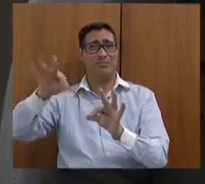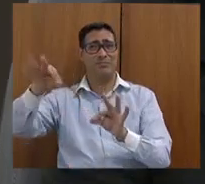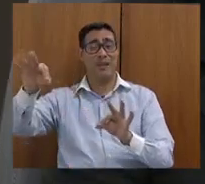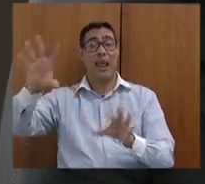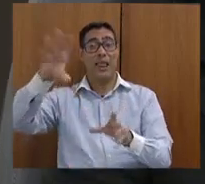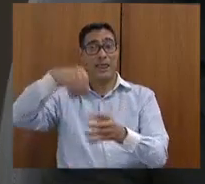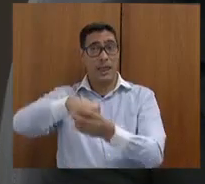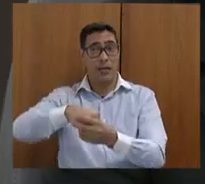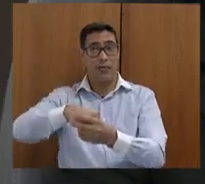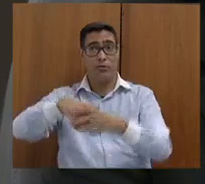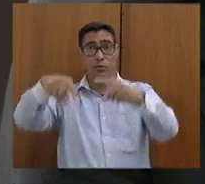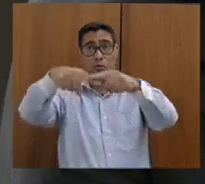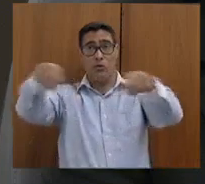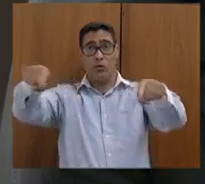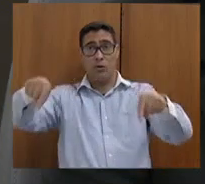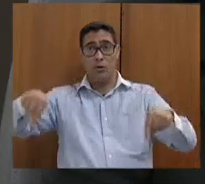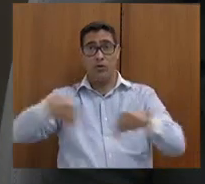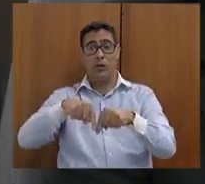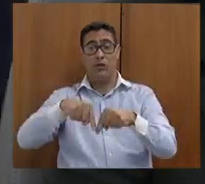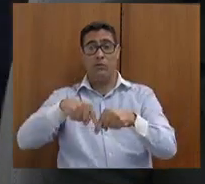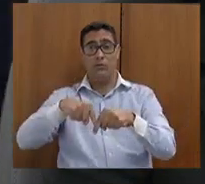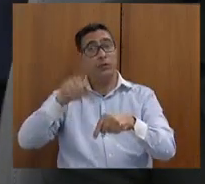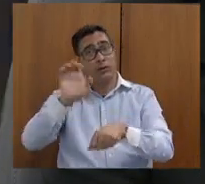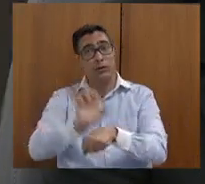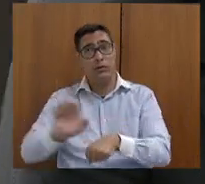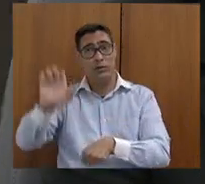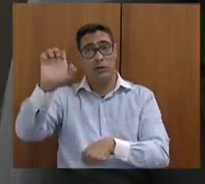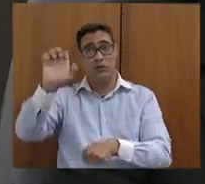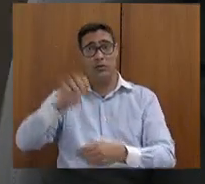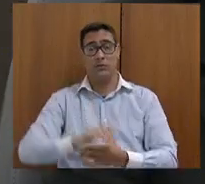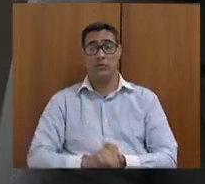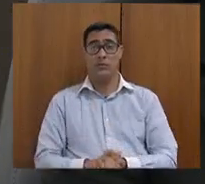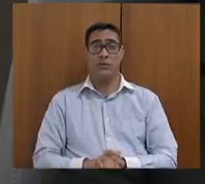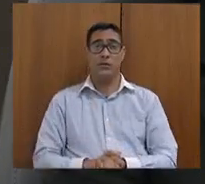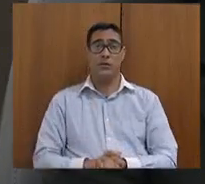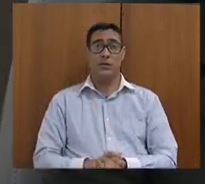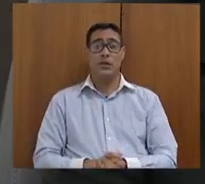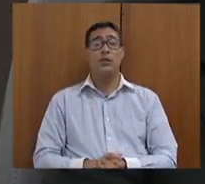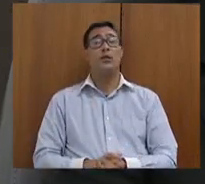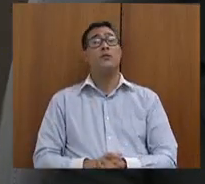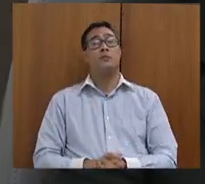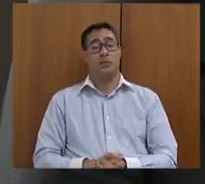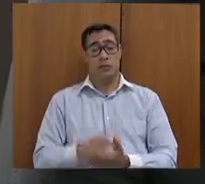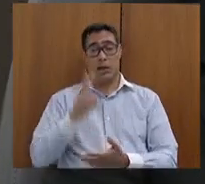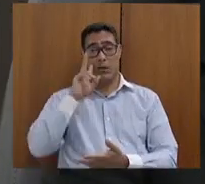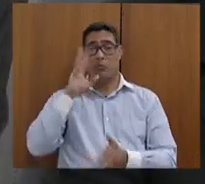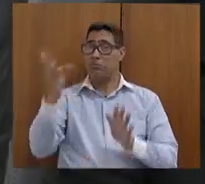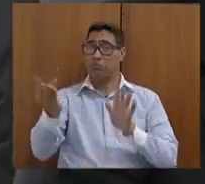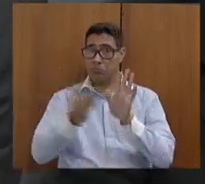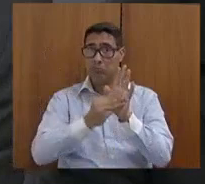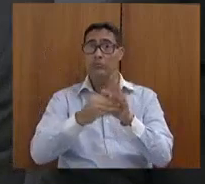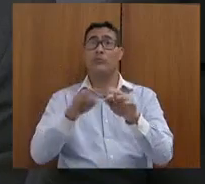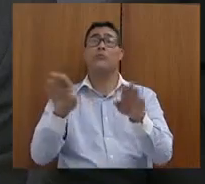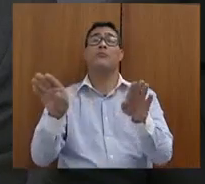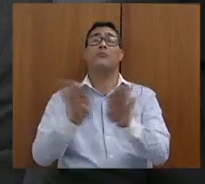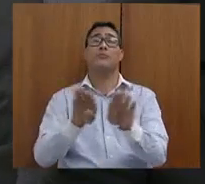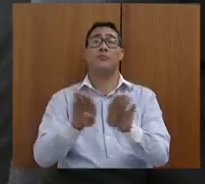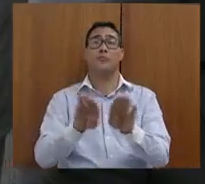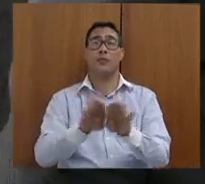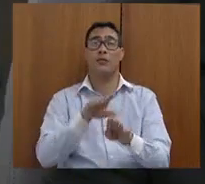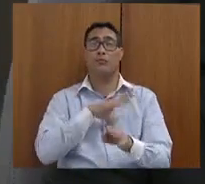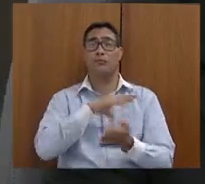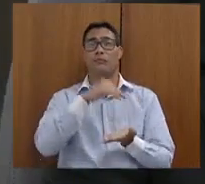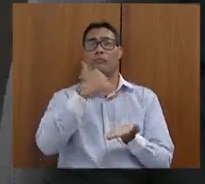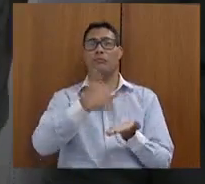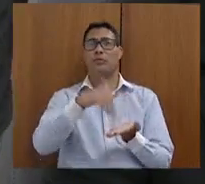e eu não poderia deixar de registrar que nós temos secretário